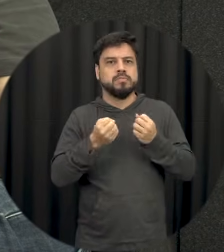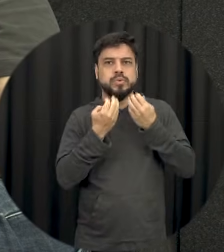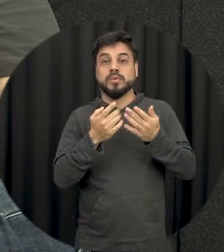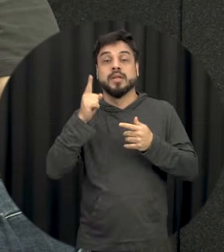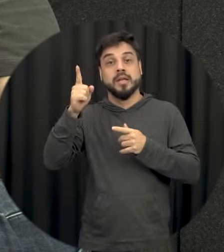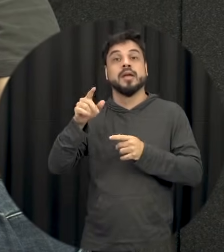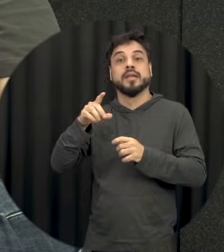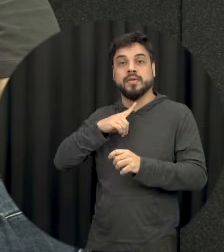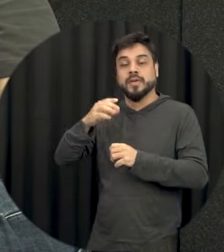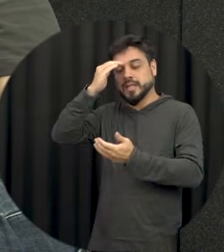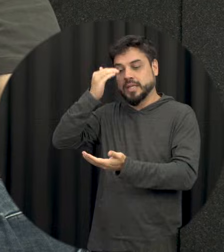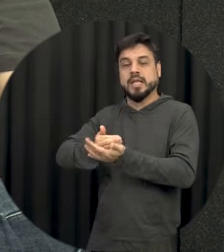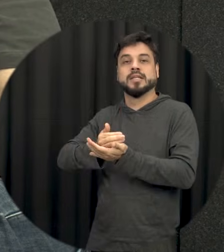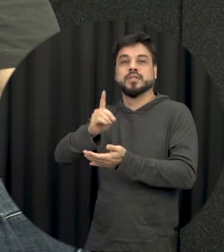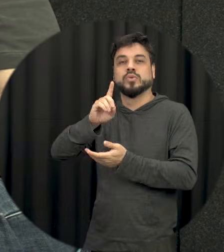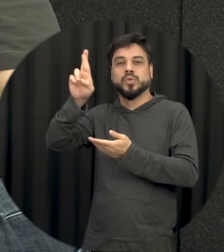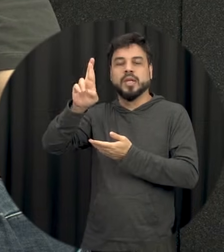na Federal de Santa Catarina,